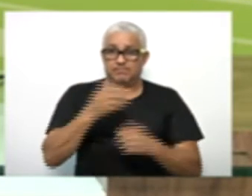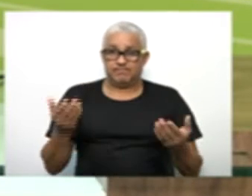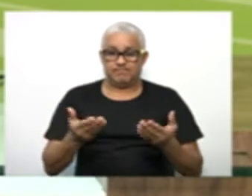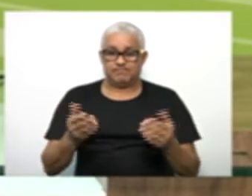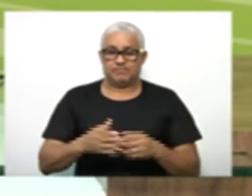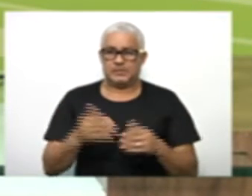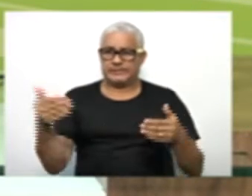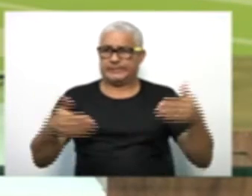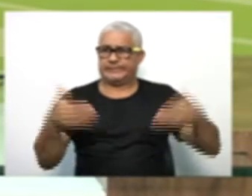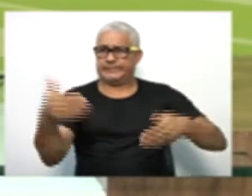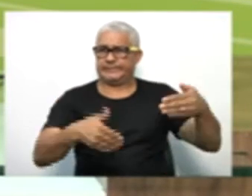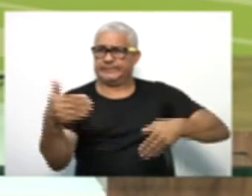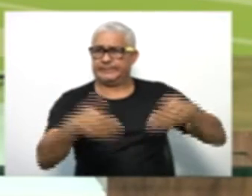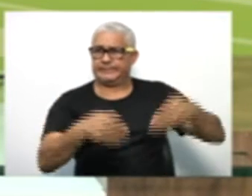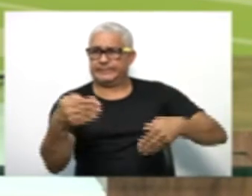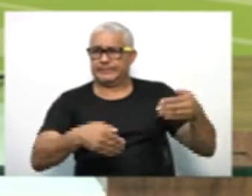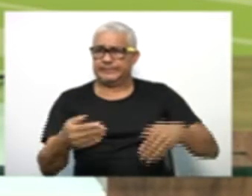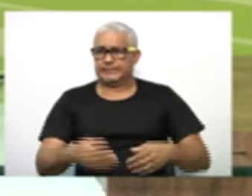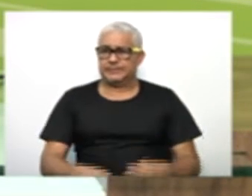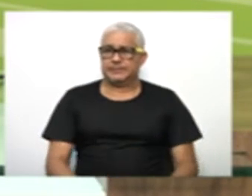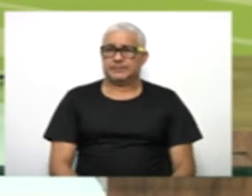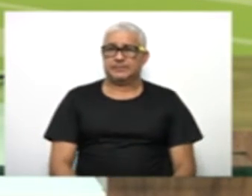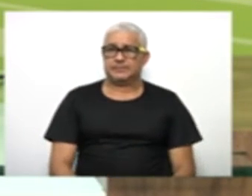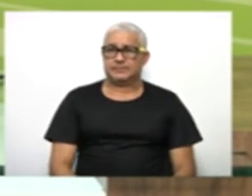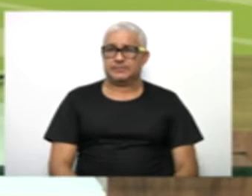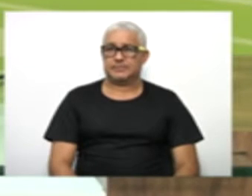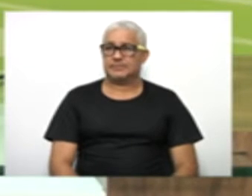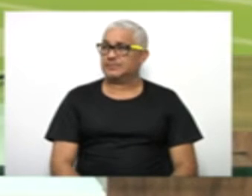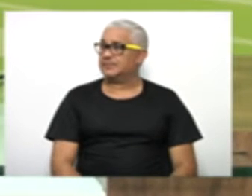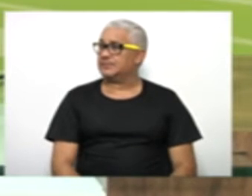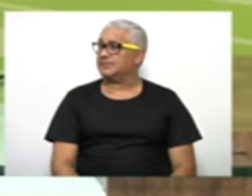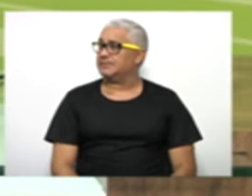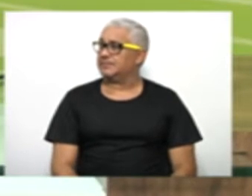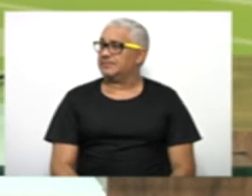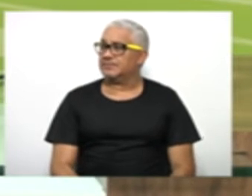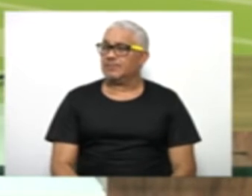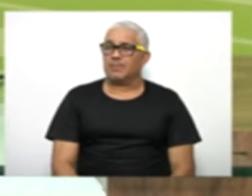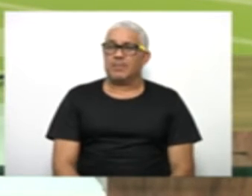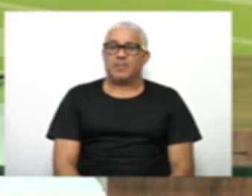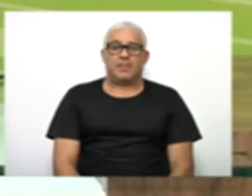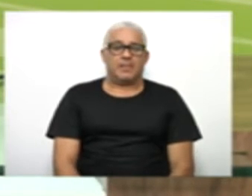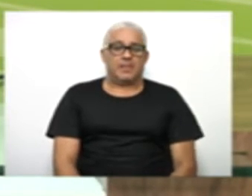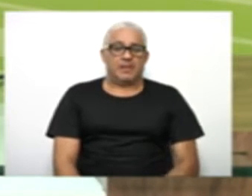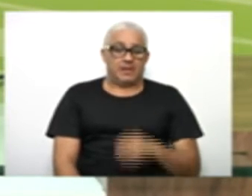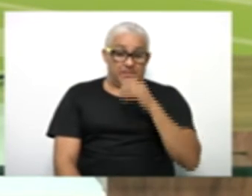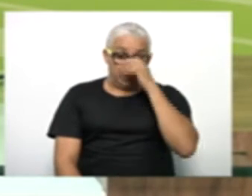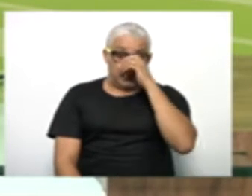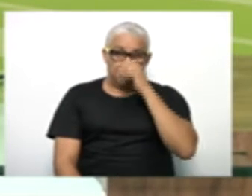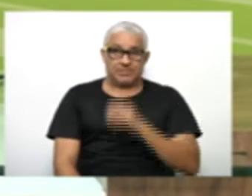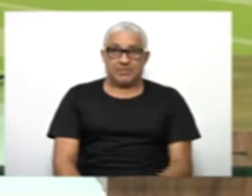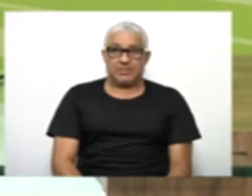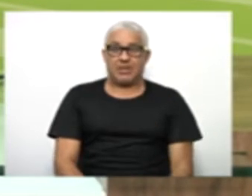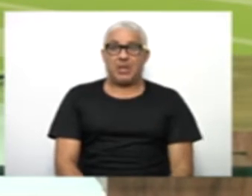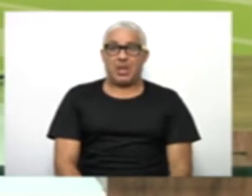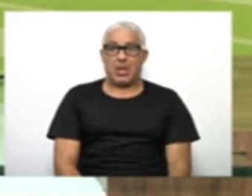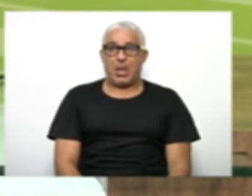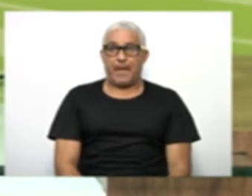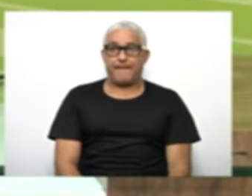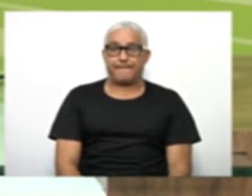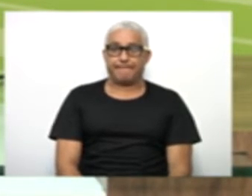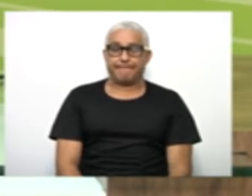bem participativos, mais ainda do que antes. Vamos só... Tá aqui, está dando...